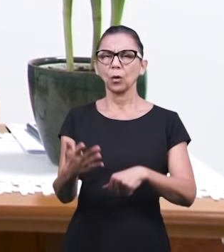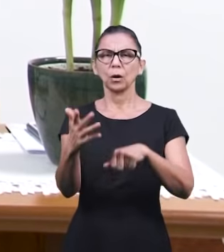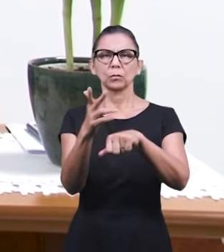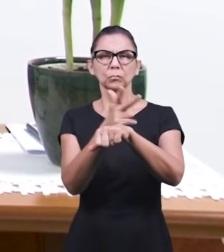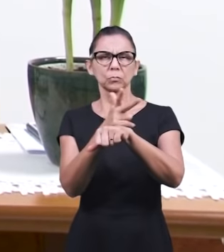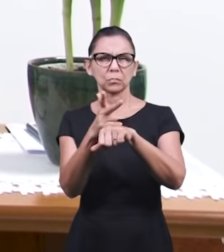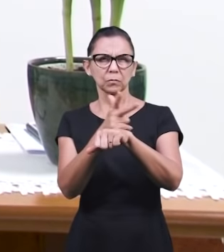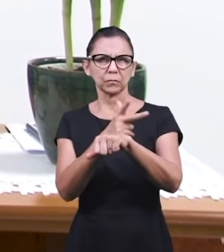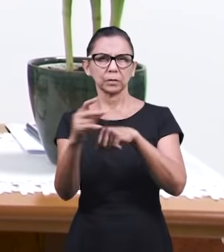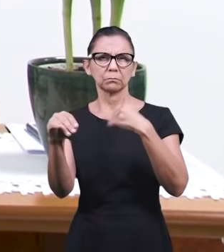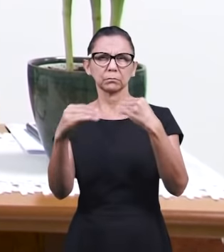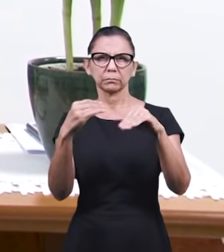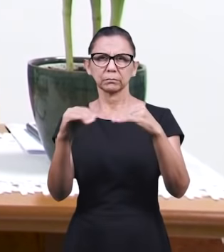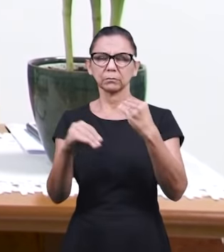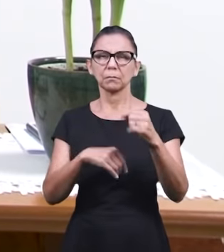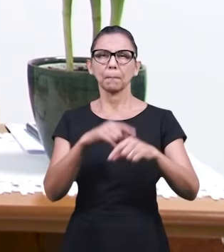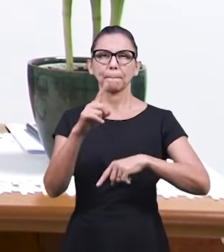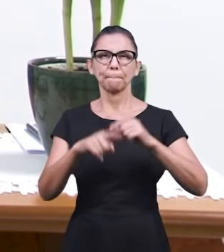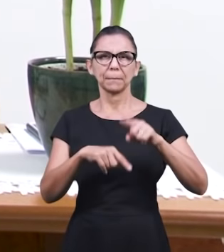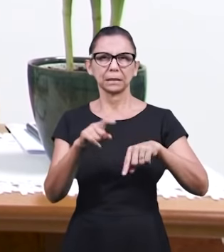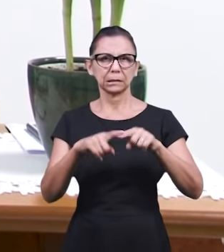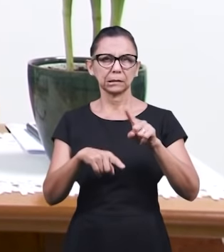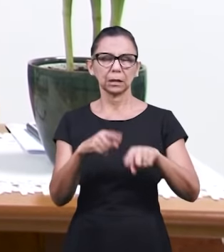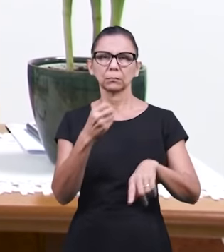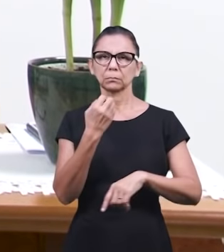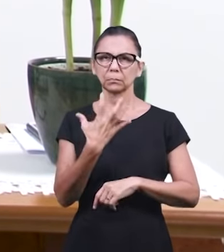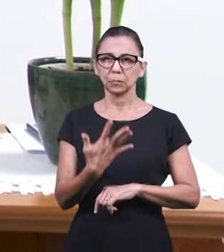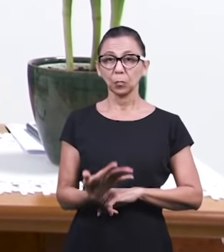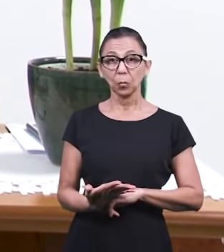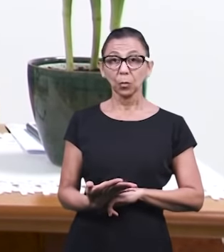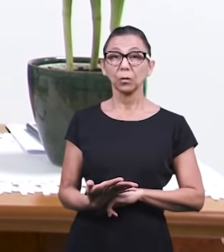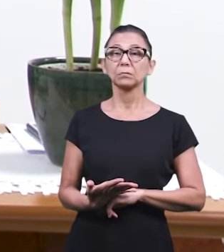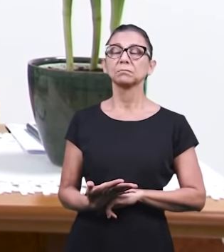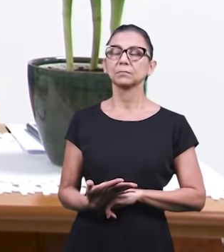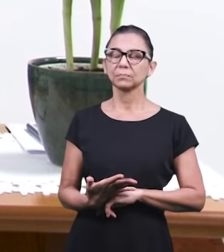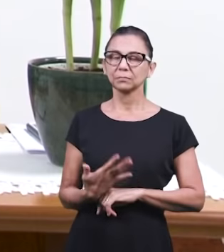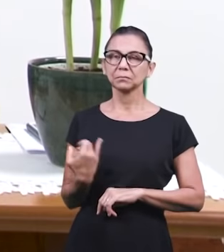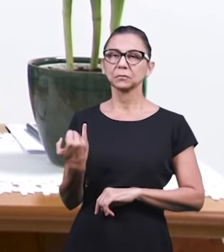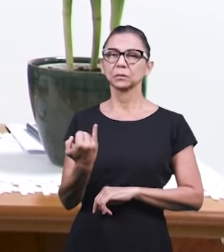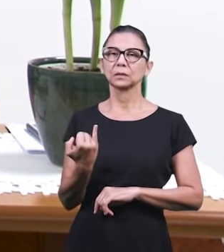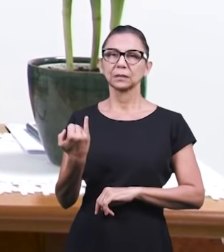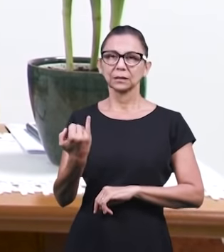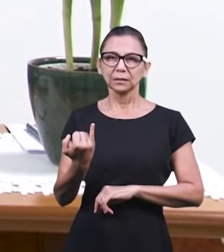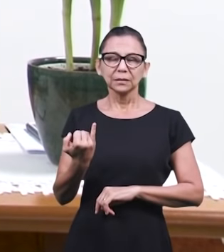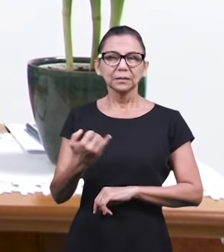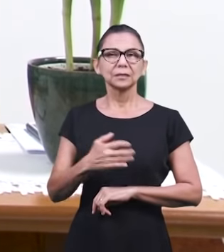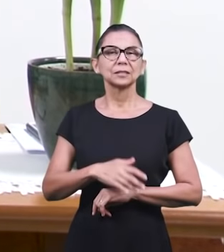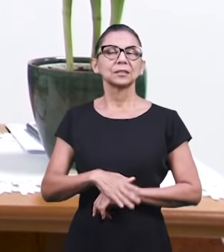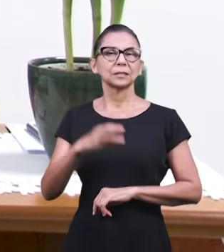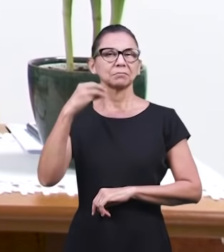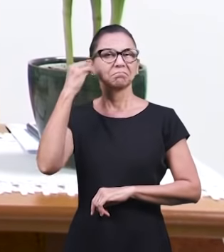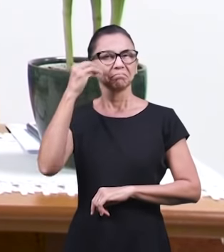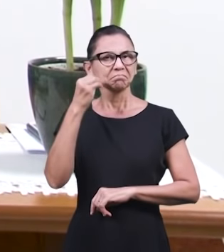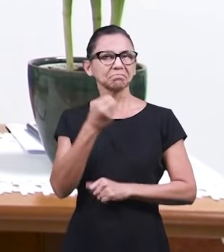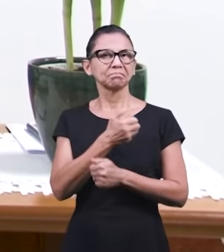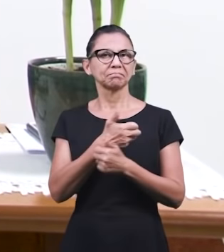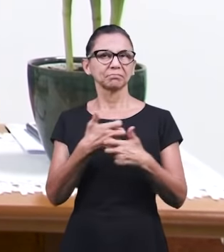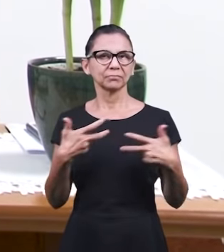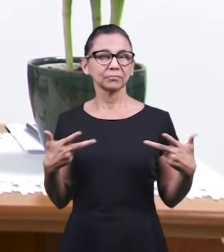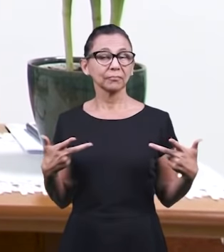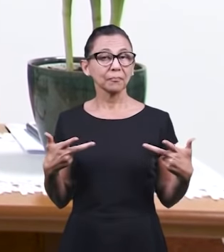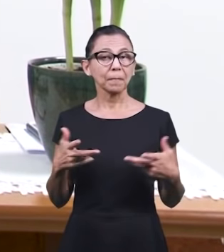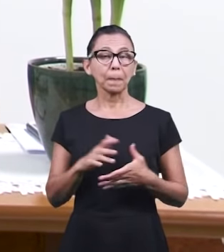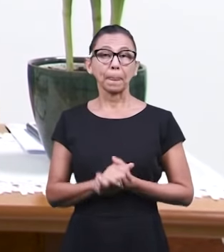que recebemos, o material que tem sido enviado para nós, tem sido de grande edificação e de muitas